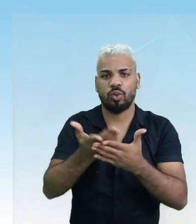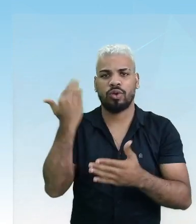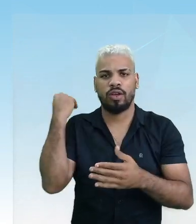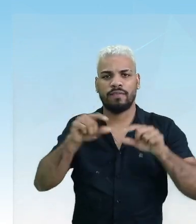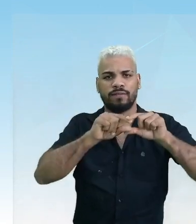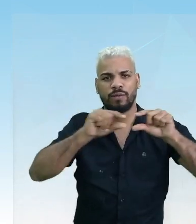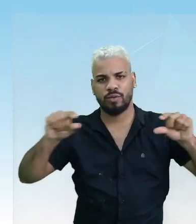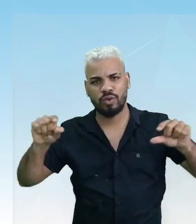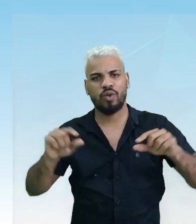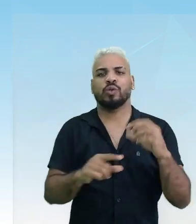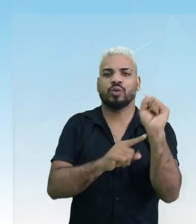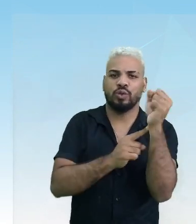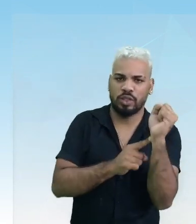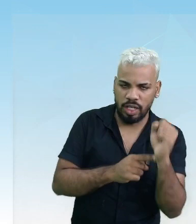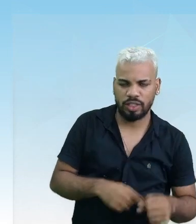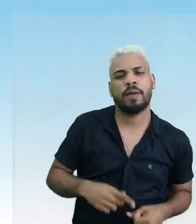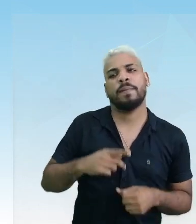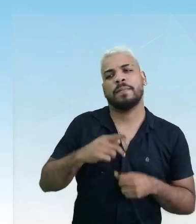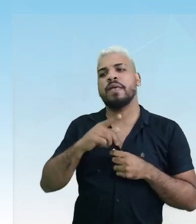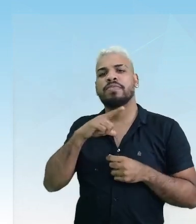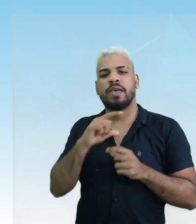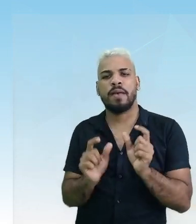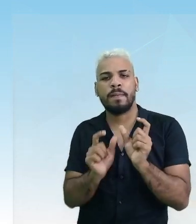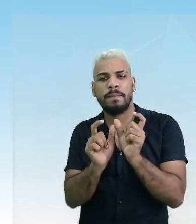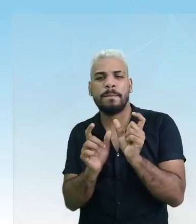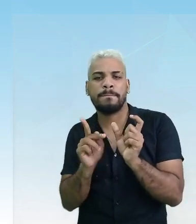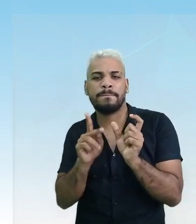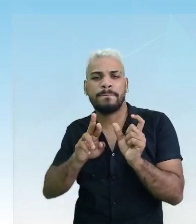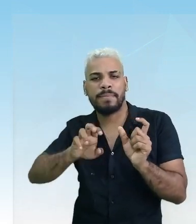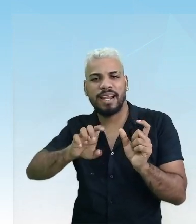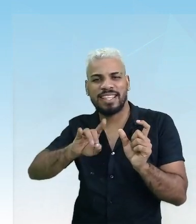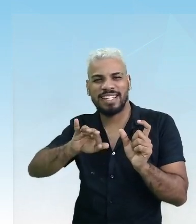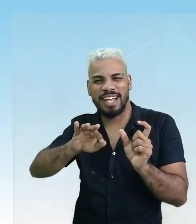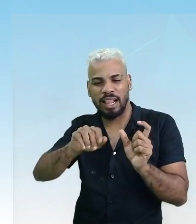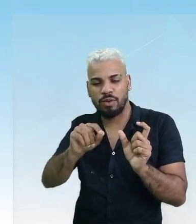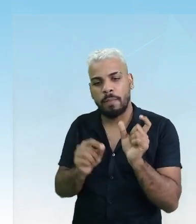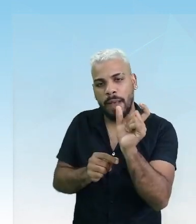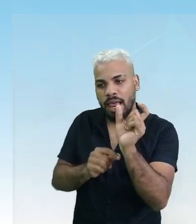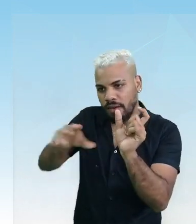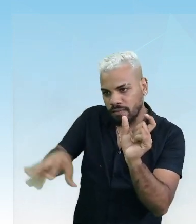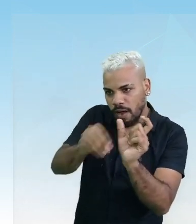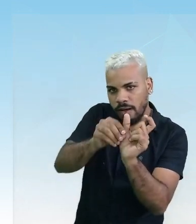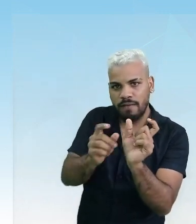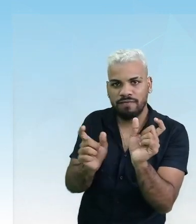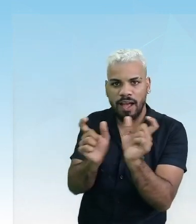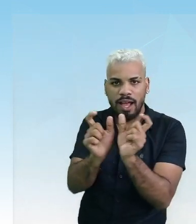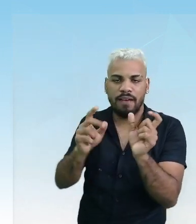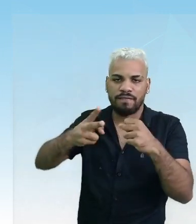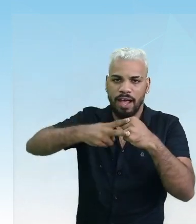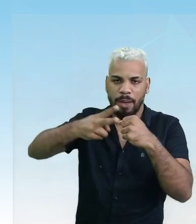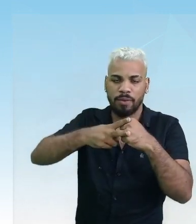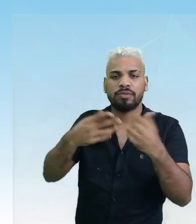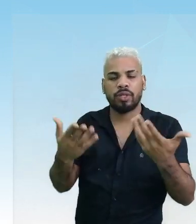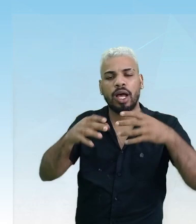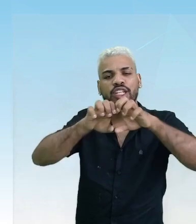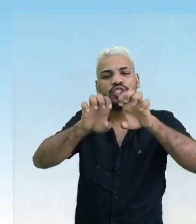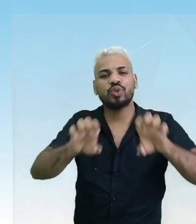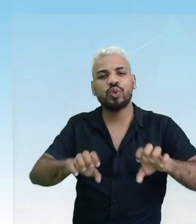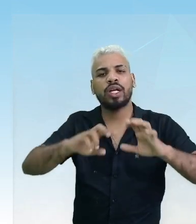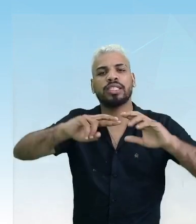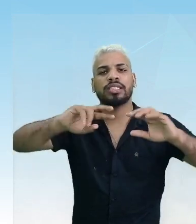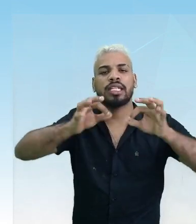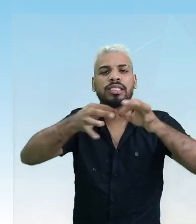oração, sujeito, predicado, predicativo, o complemento verbal. Então, as estruturas